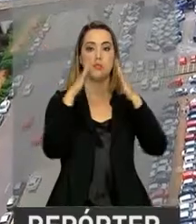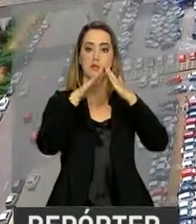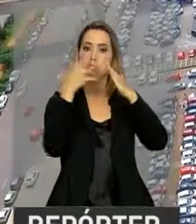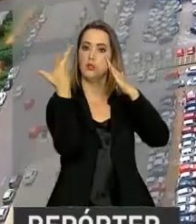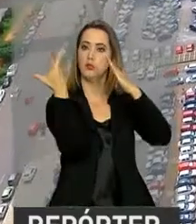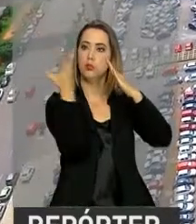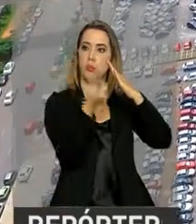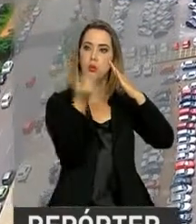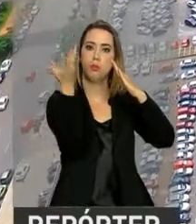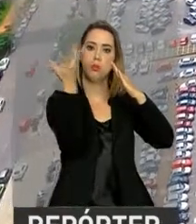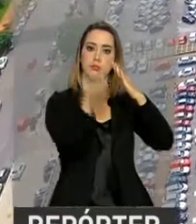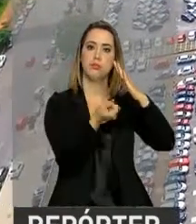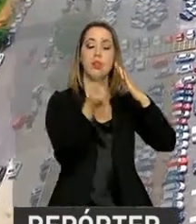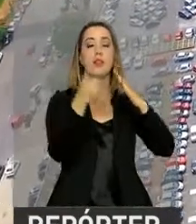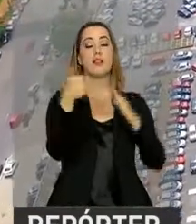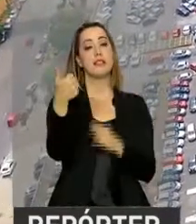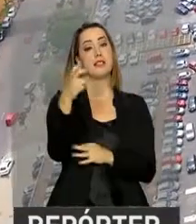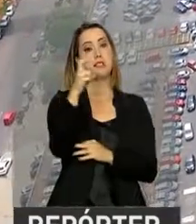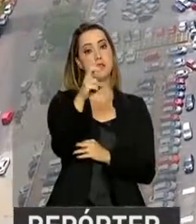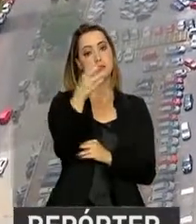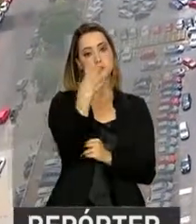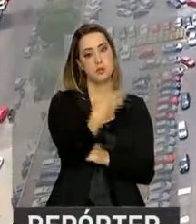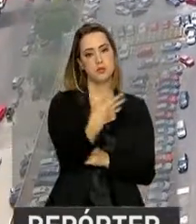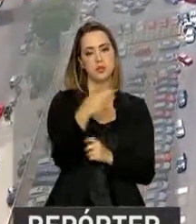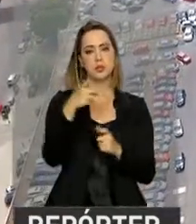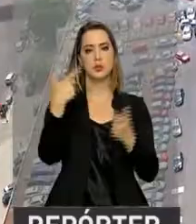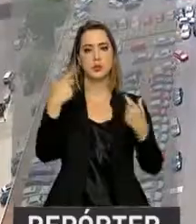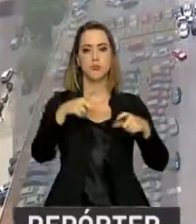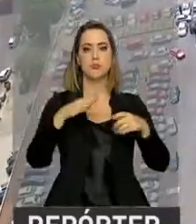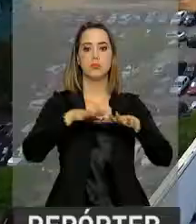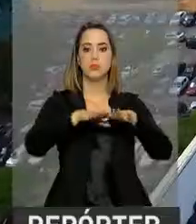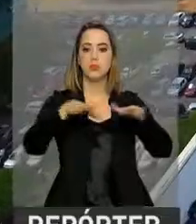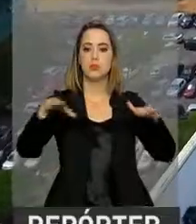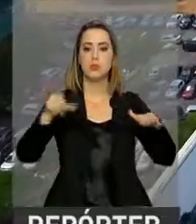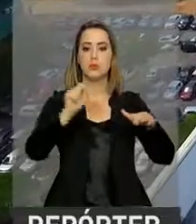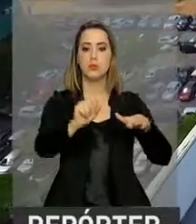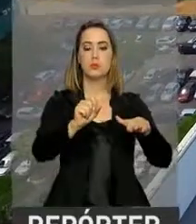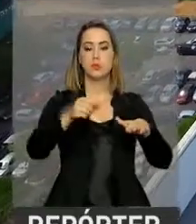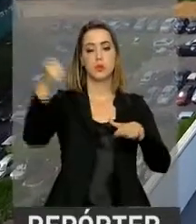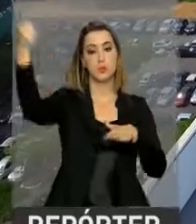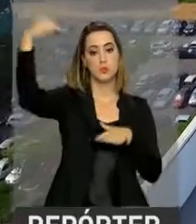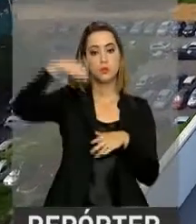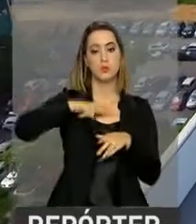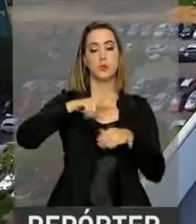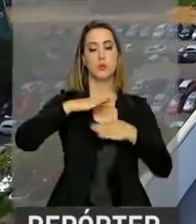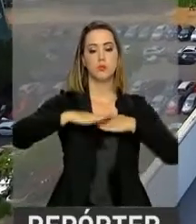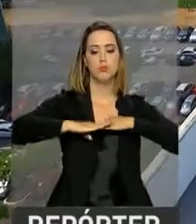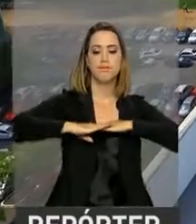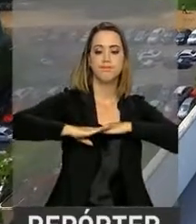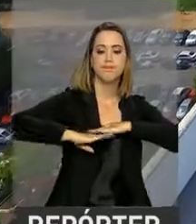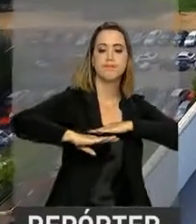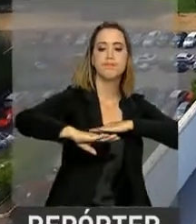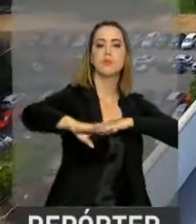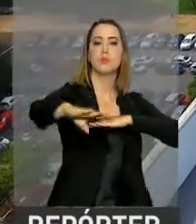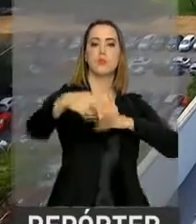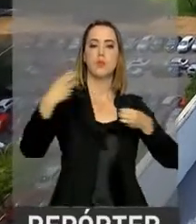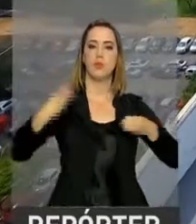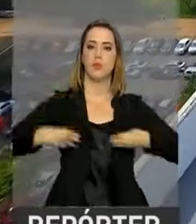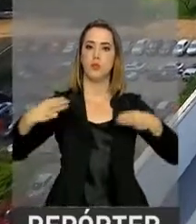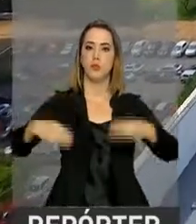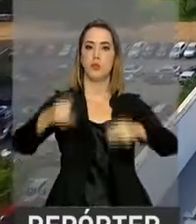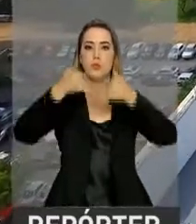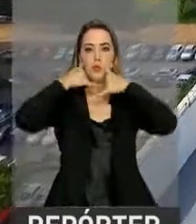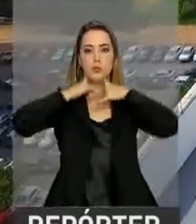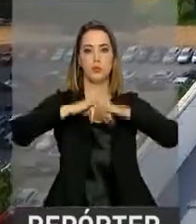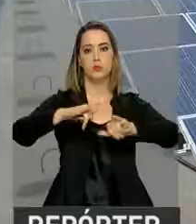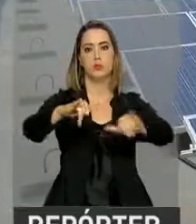por 154 painéis de geração de energia solar instalados no telhado do prédio do Ministério de Minas